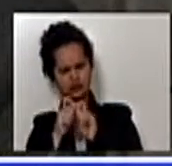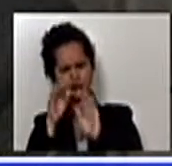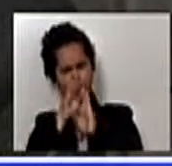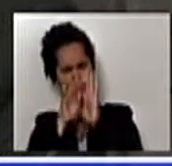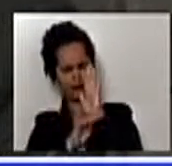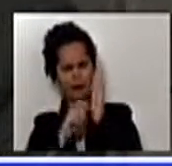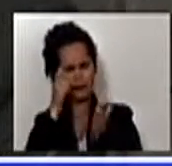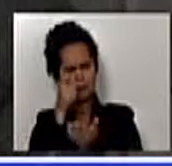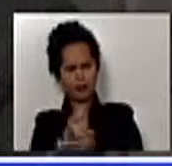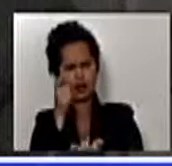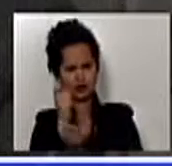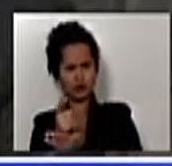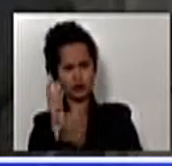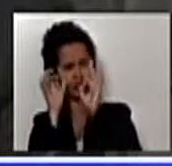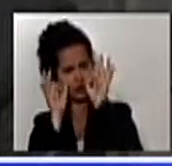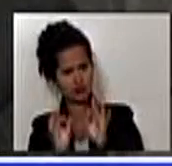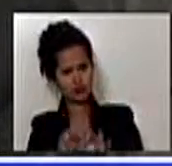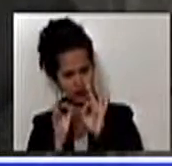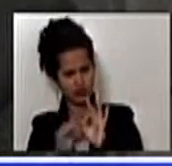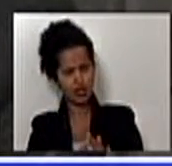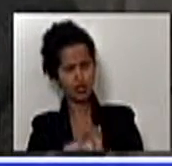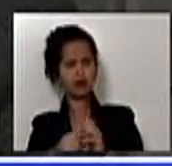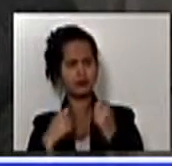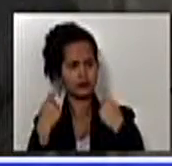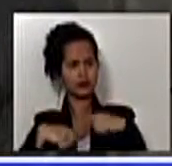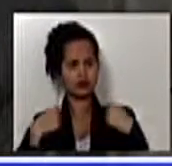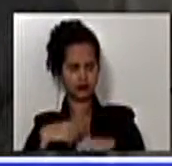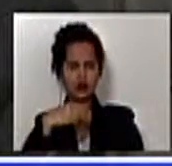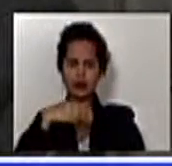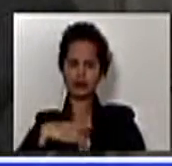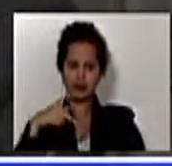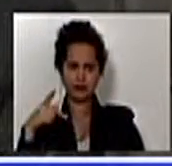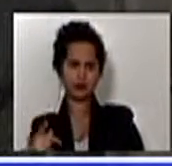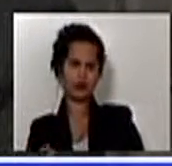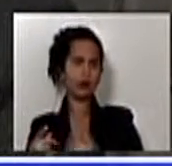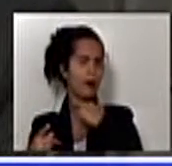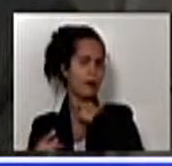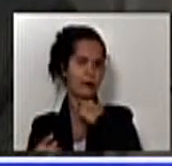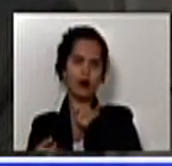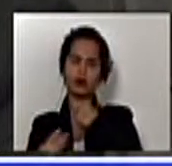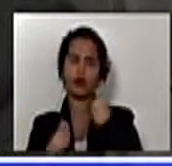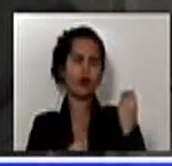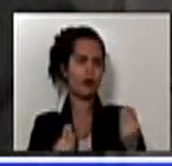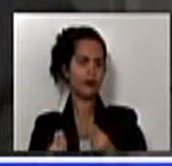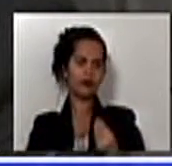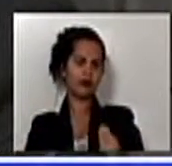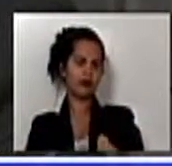dia as suas obrigações, né? E o Ministério Público não pode ser penalizado.